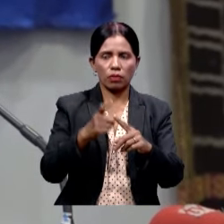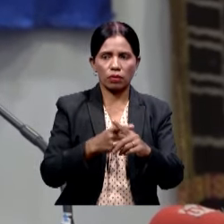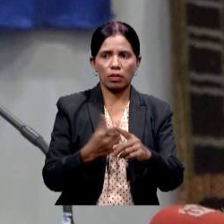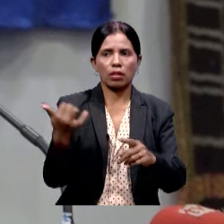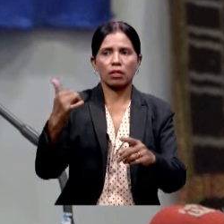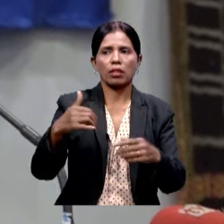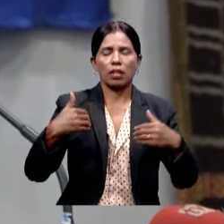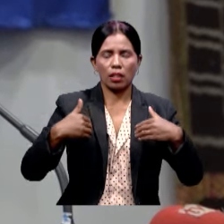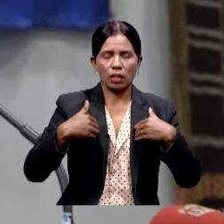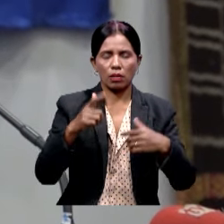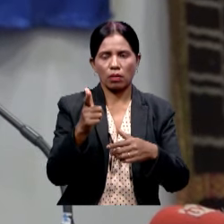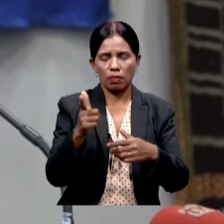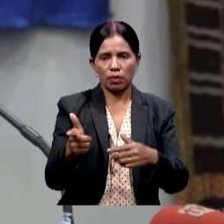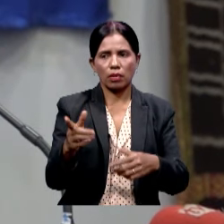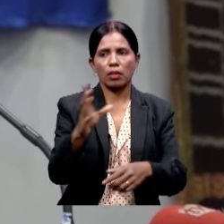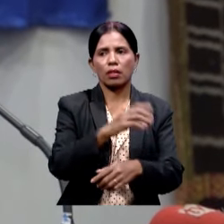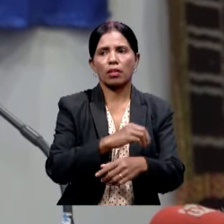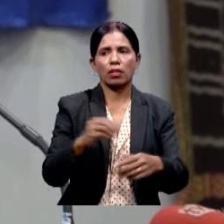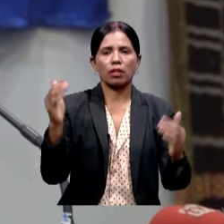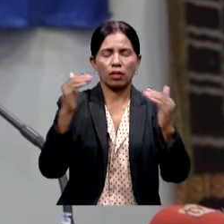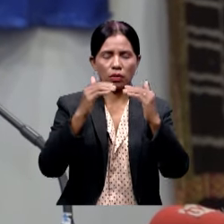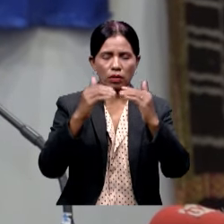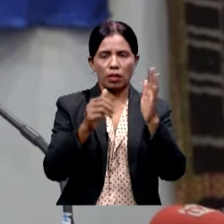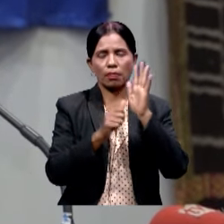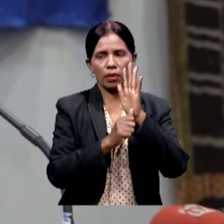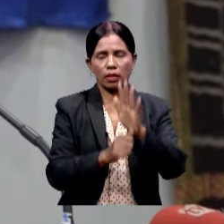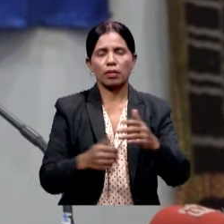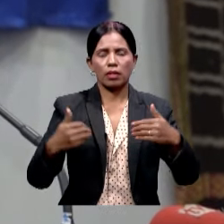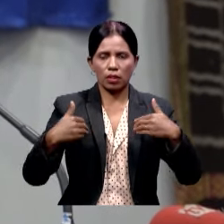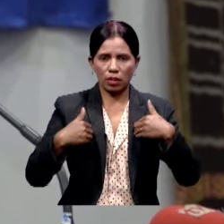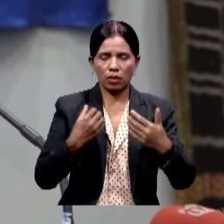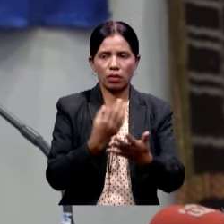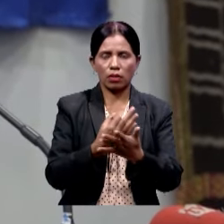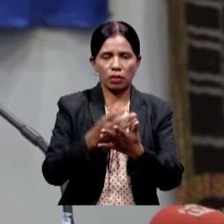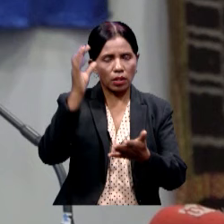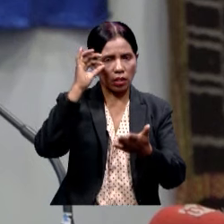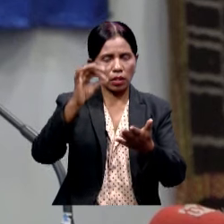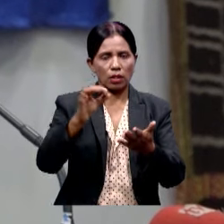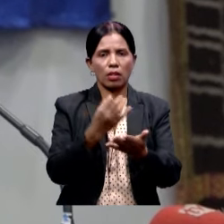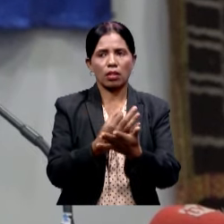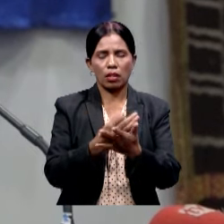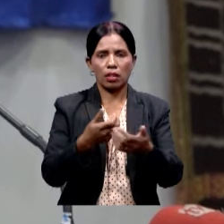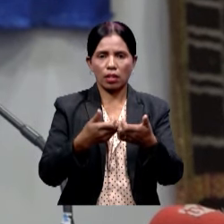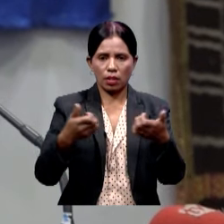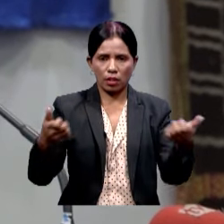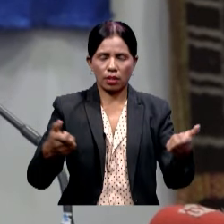até $25 ou $30 para ser a reunião de presença. Sira, é orçamento para secretariado, funcionamento, não é que está.